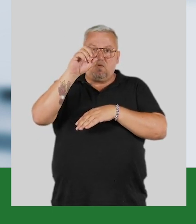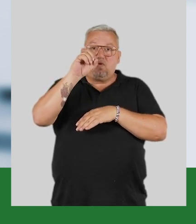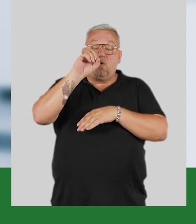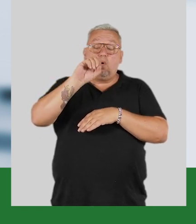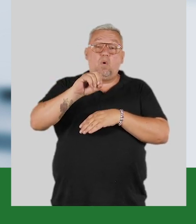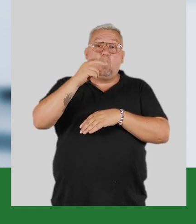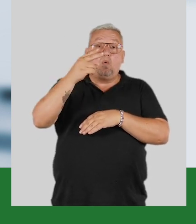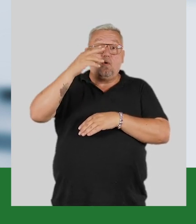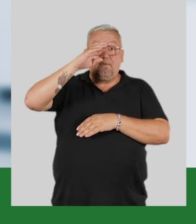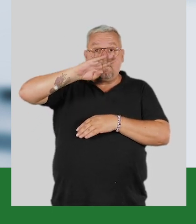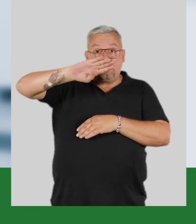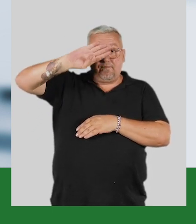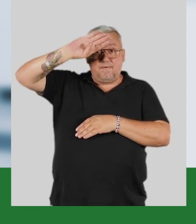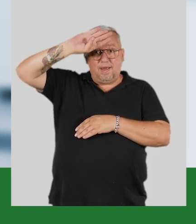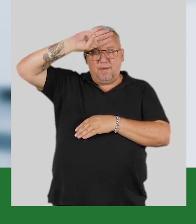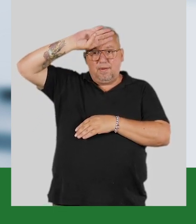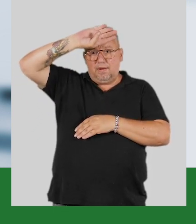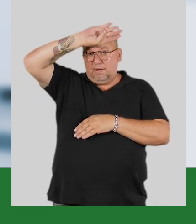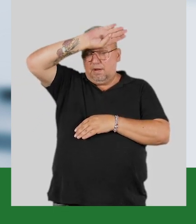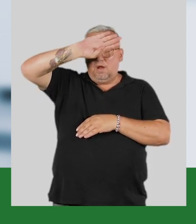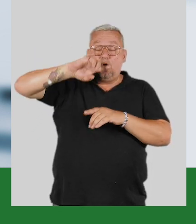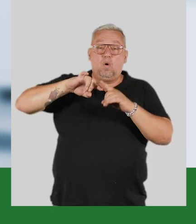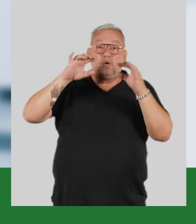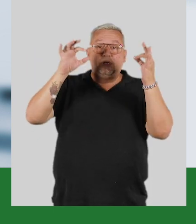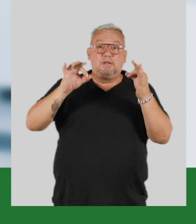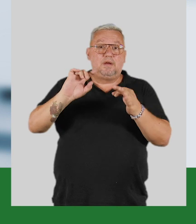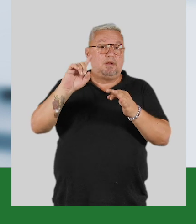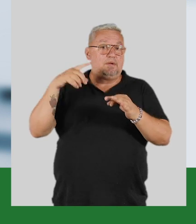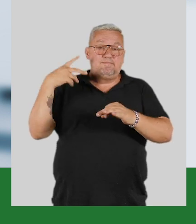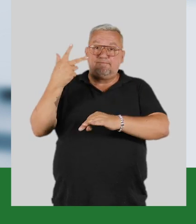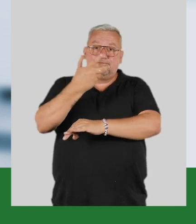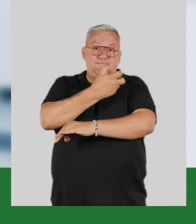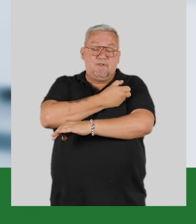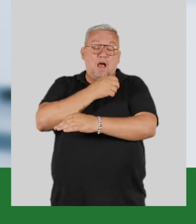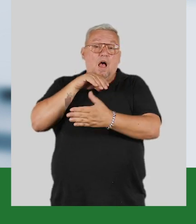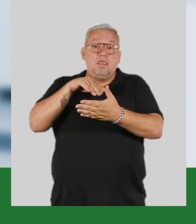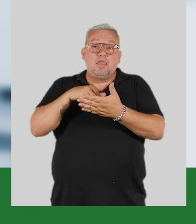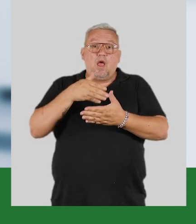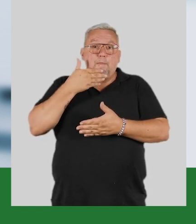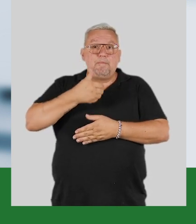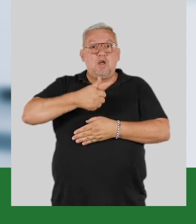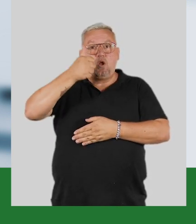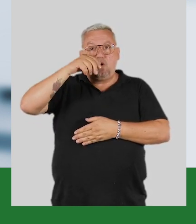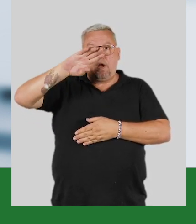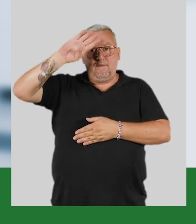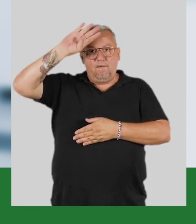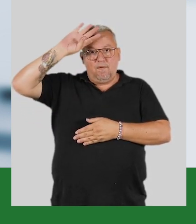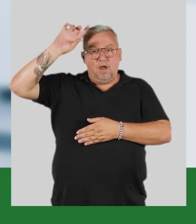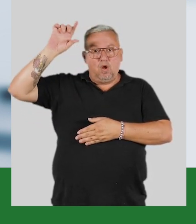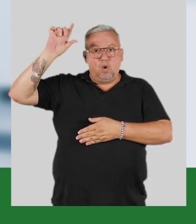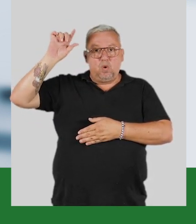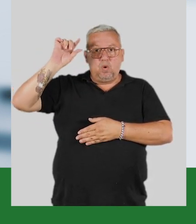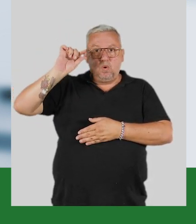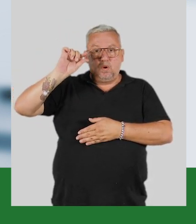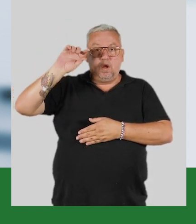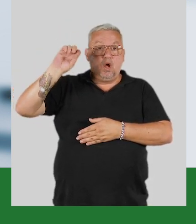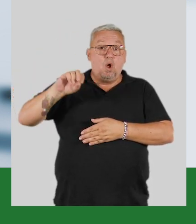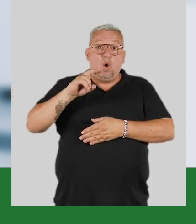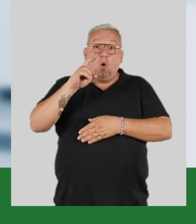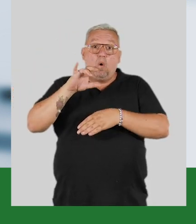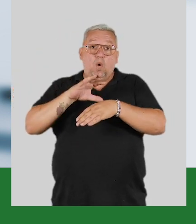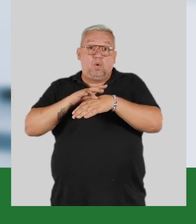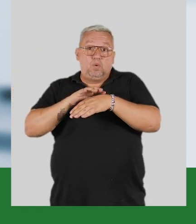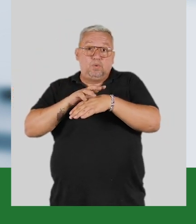febril. Se ele tiver com alguma febre, o ideal é que ele não seja vacinado até que melhore o do seu quadro, tá? Ou então, se ele tiver uma doença crônica